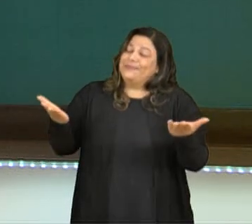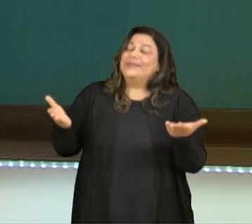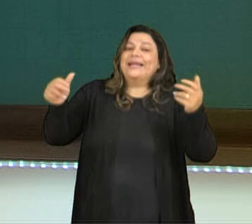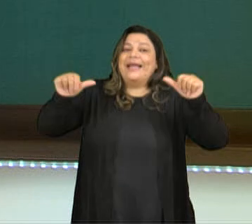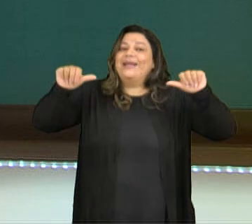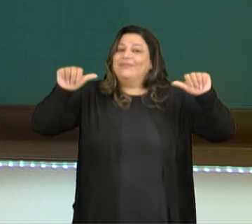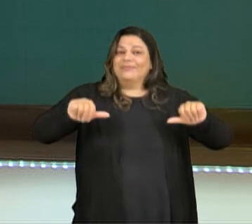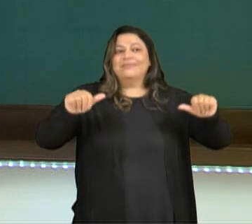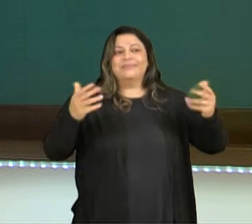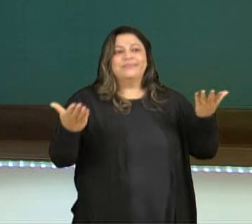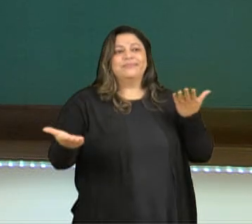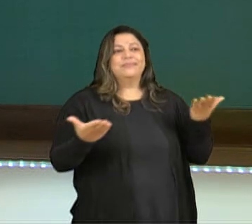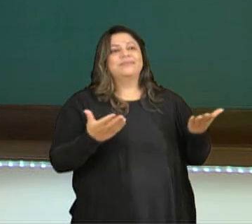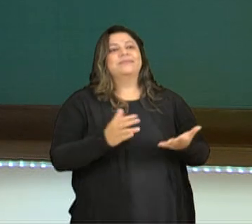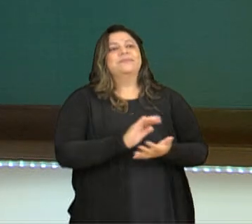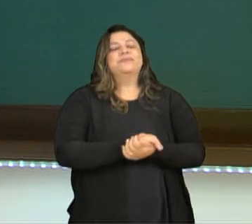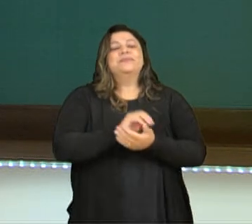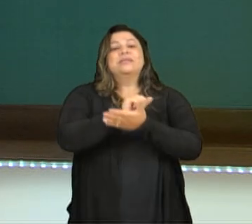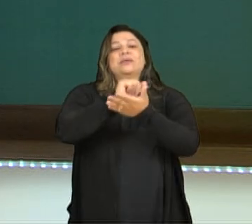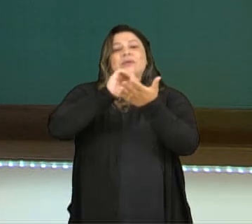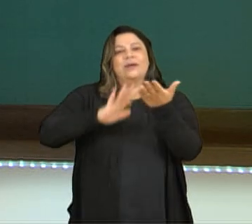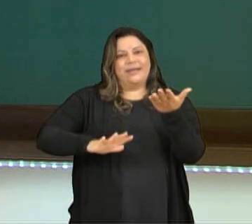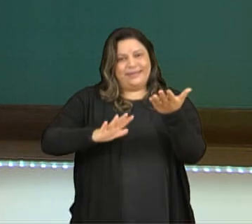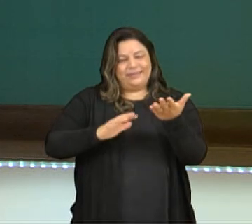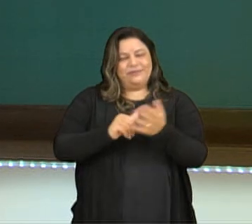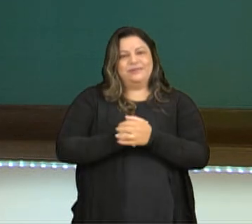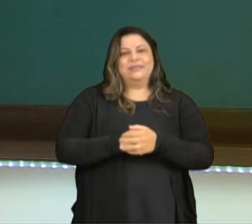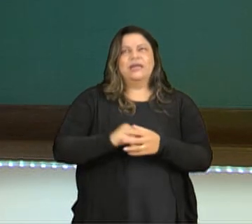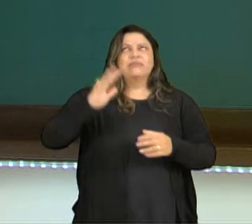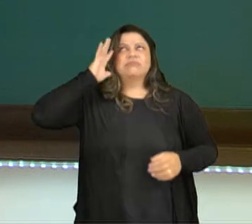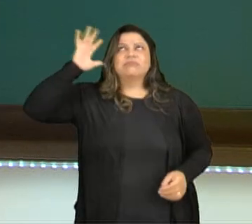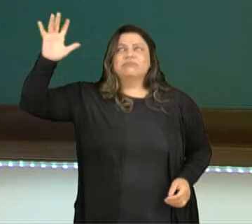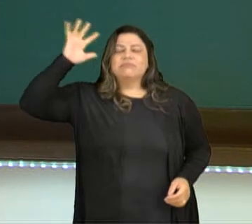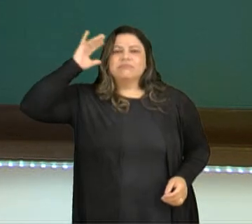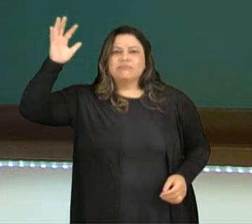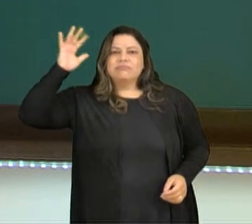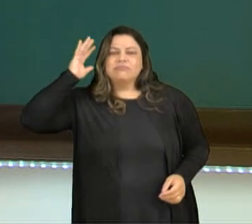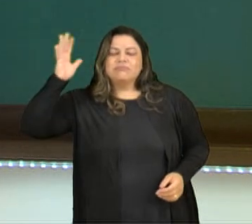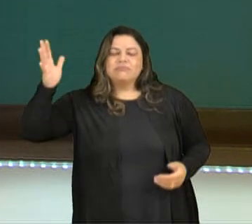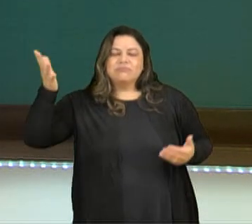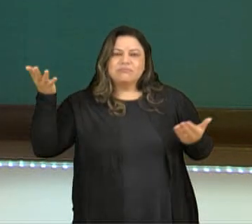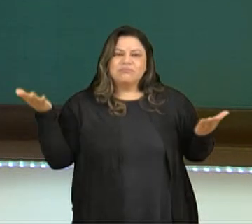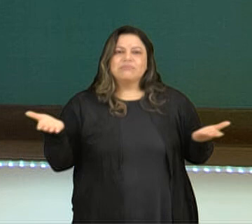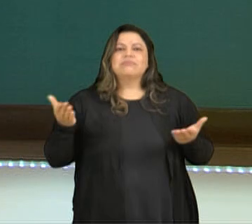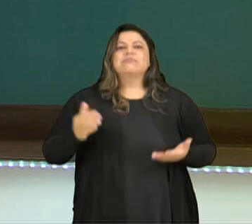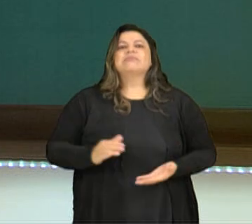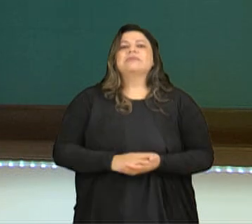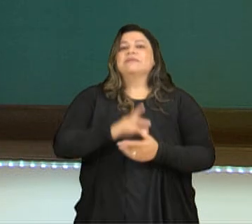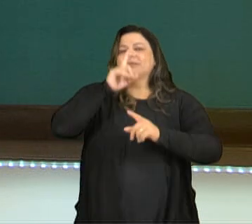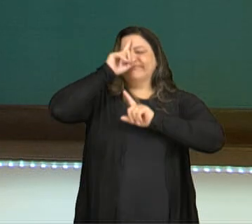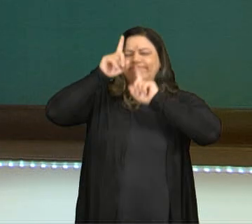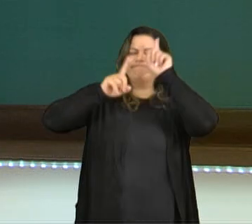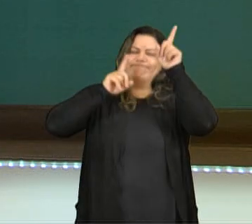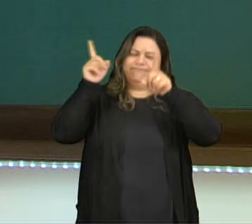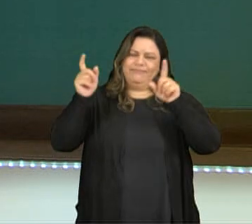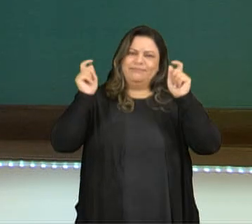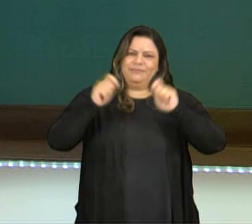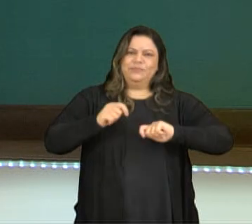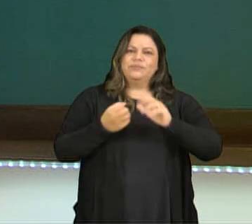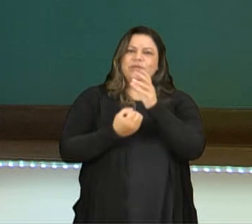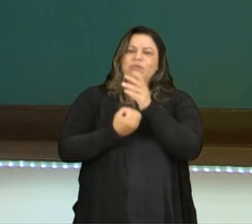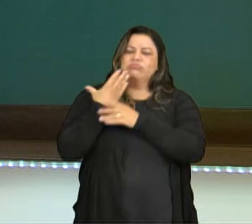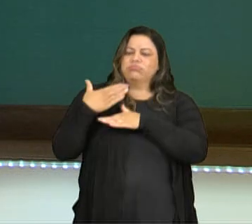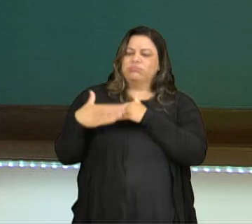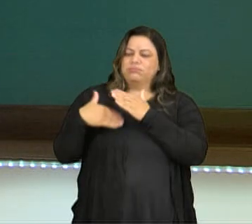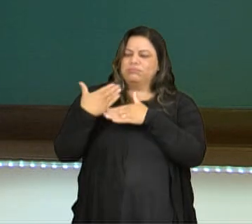vamos dizer assim. E aí, atividadezinha para a gente refletir toda essa questão aí da ideia das fontes renováveis